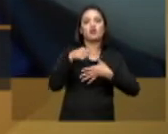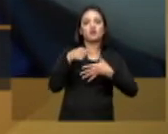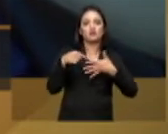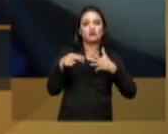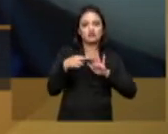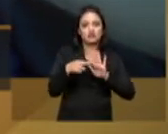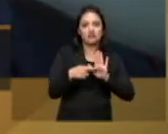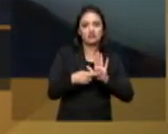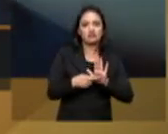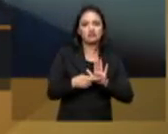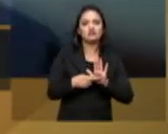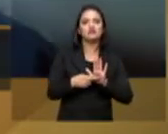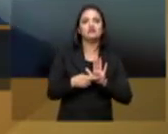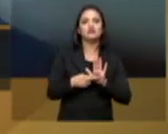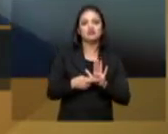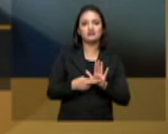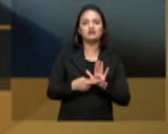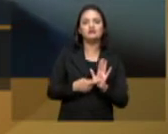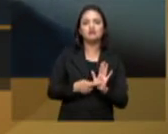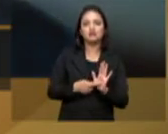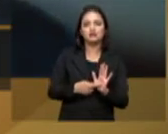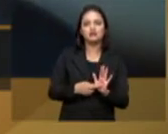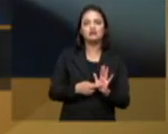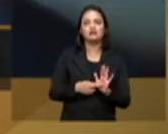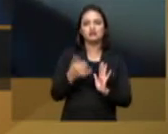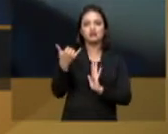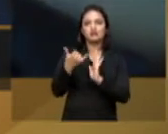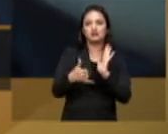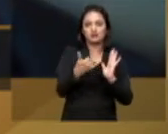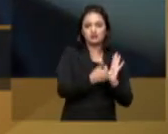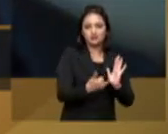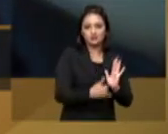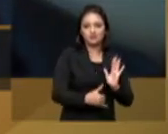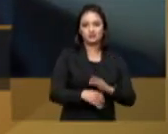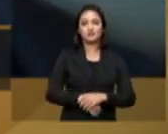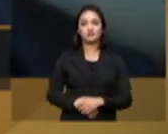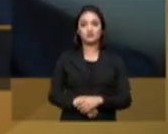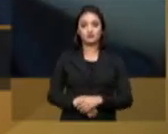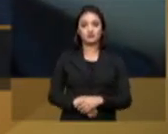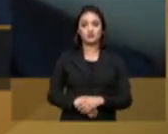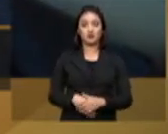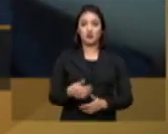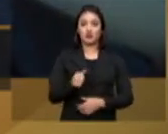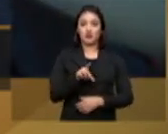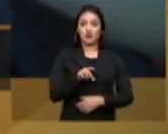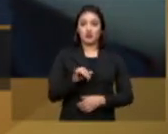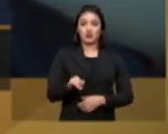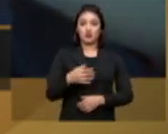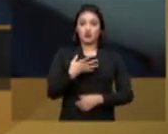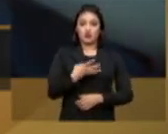regra matriz de incidência tributária. Na ação direta